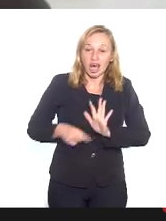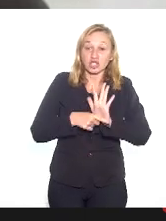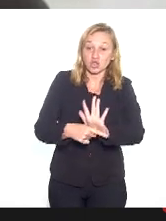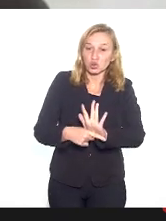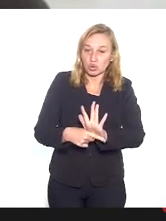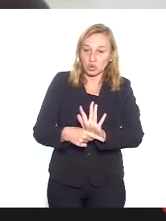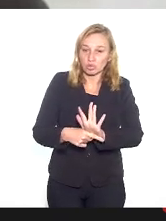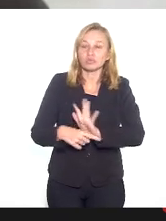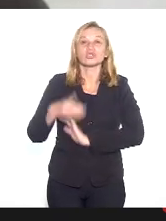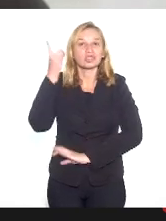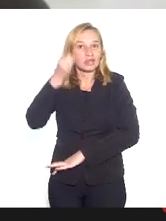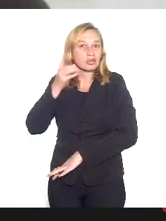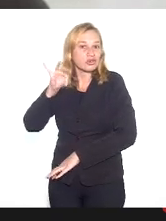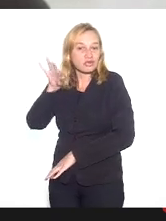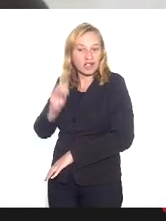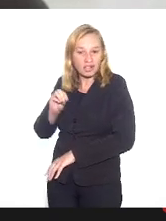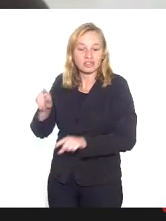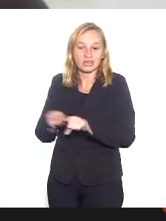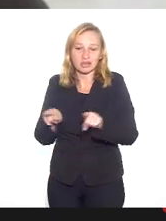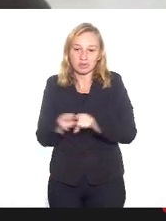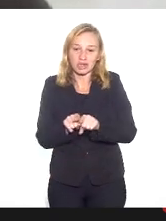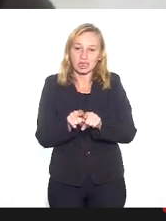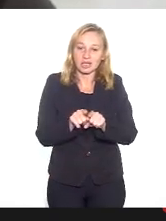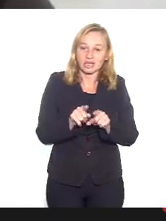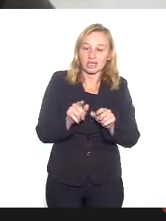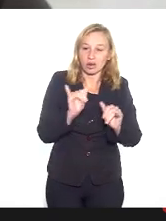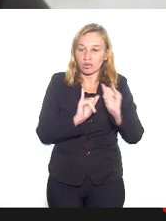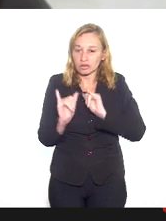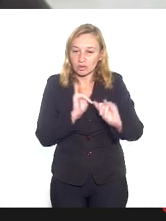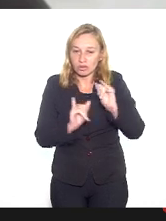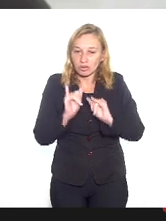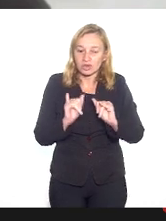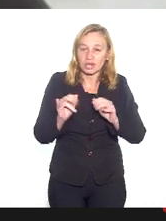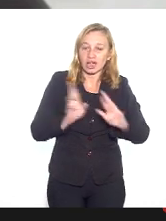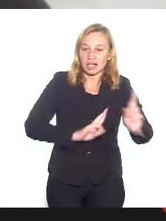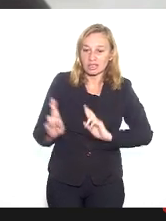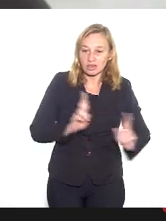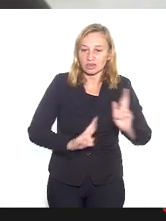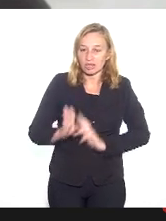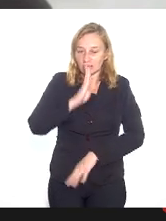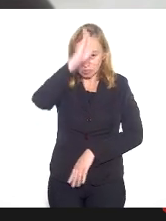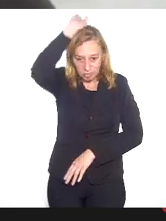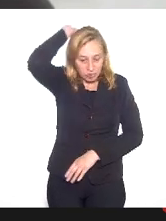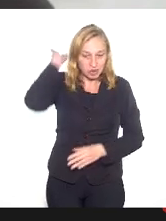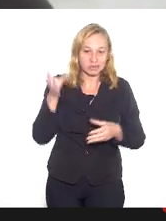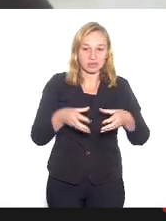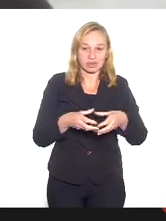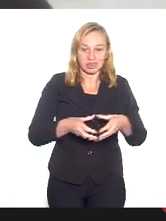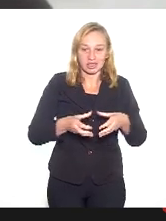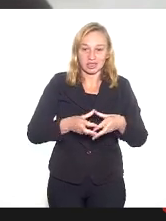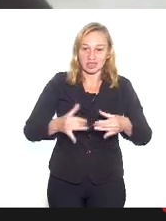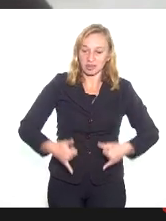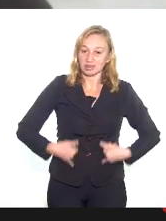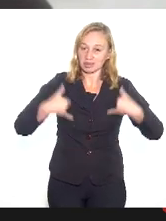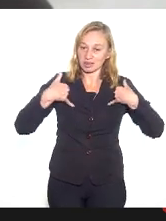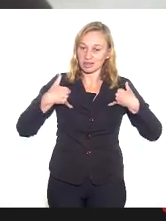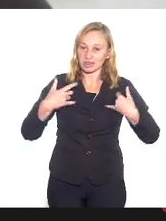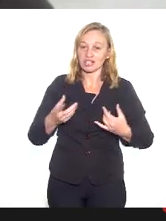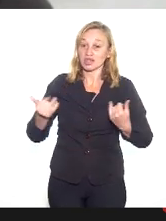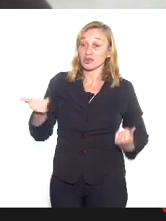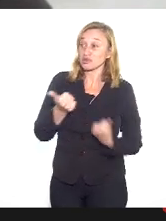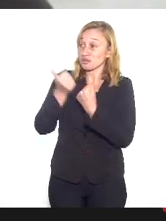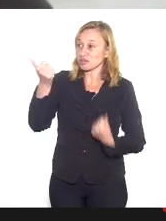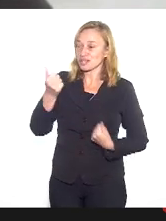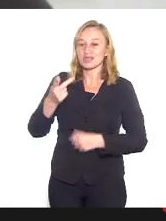próprio deputado Flávio Serafini também fez algumas ponderações relacionadas ao Corpo de Bombeiro Militar do Estado do Rio de Janeiro. Então, muito honra a presença do vice-presidente. Ontem